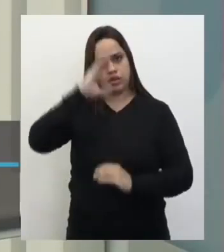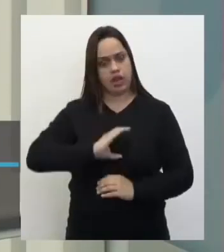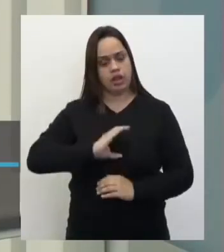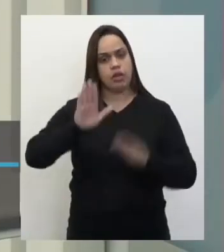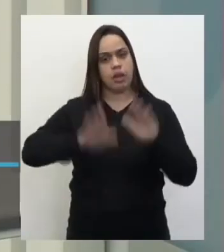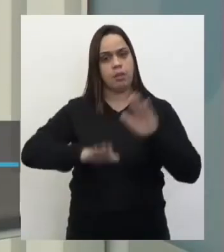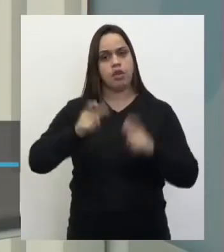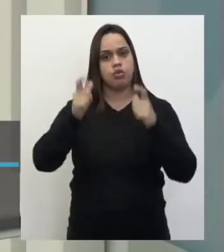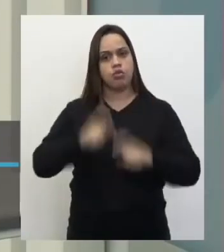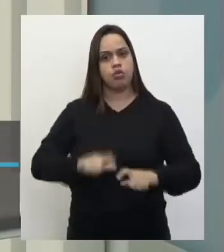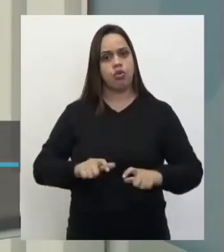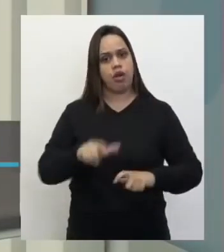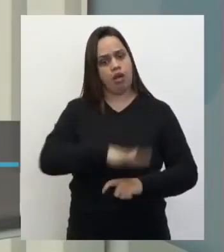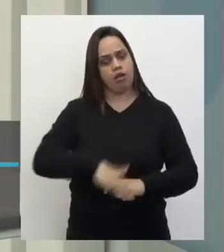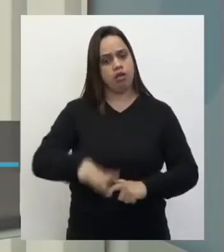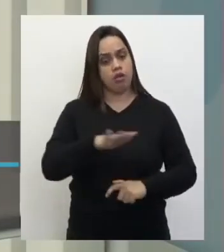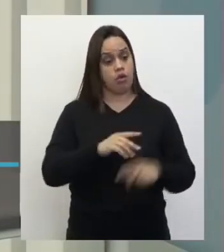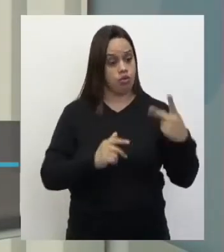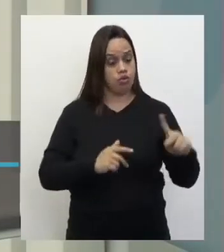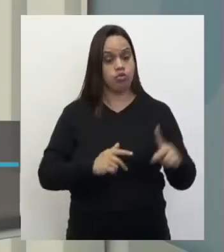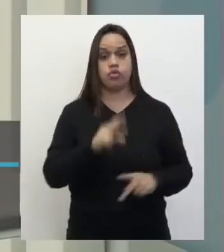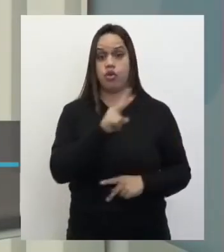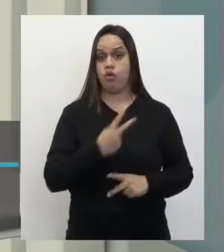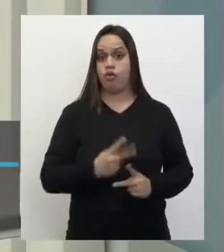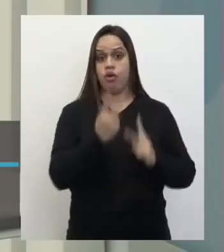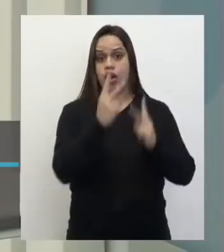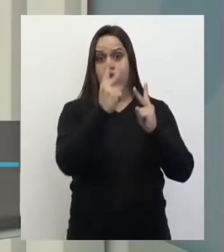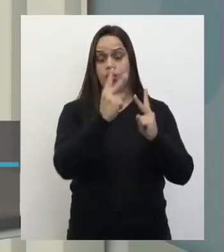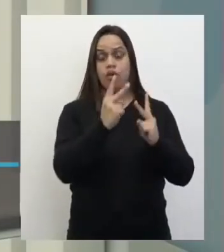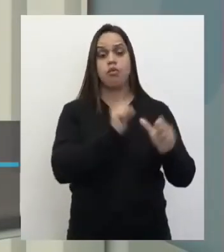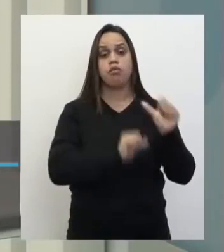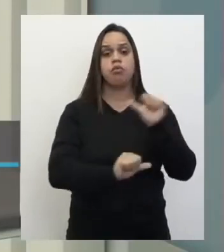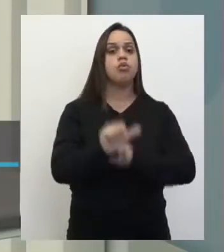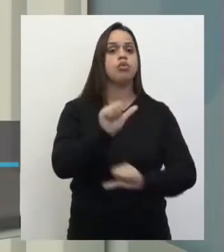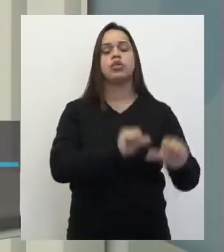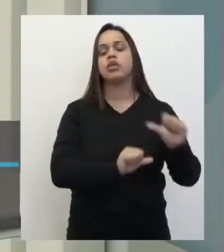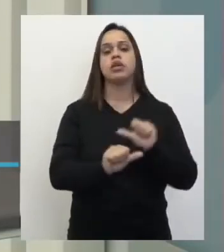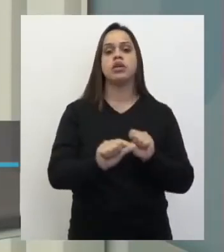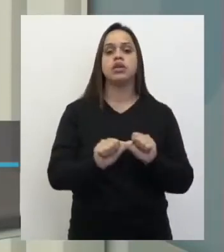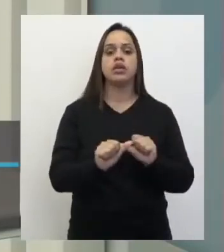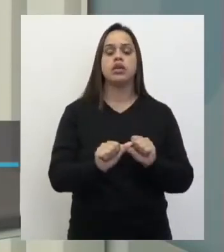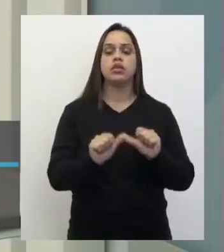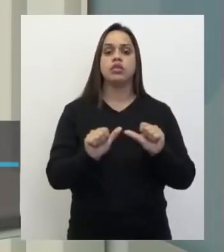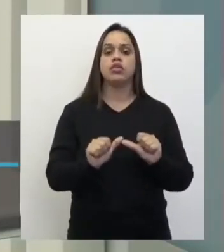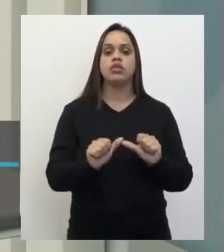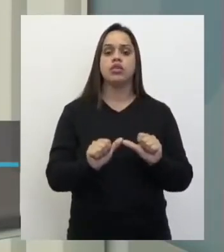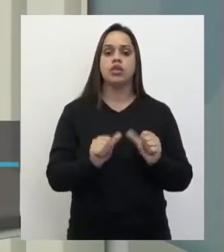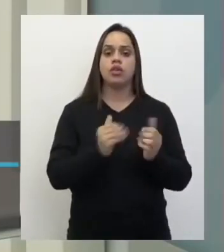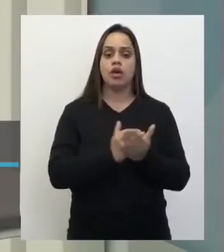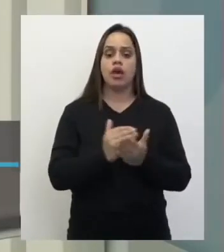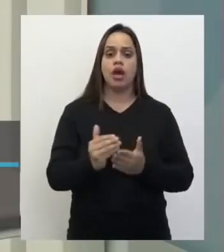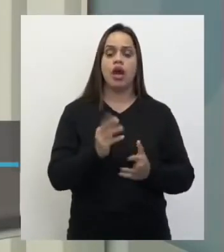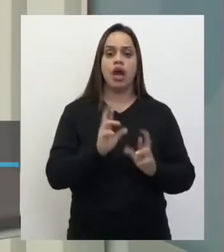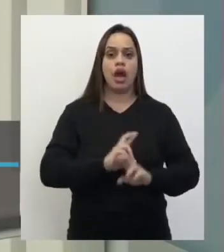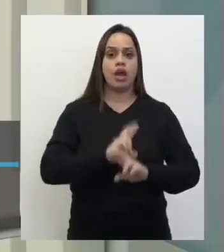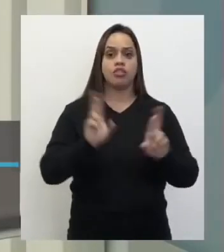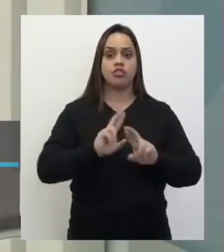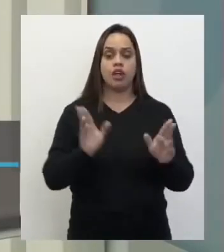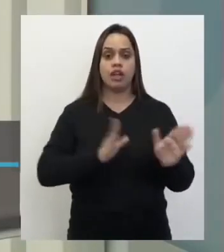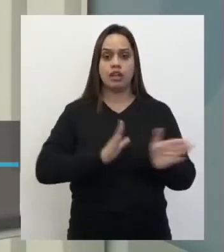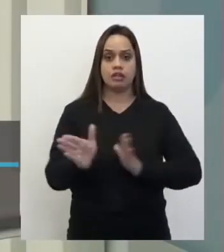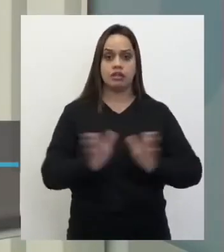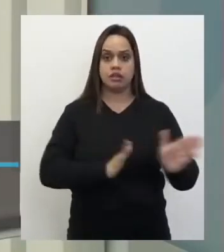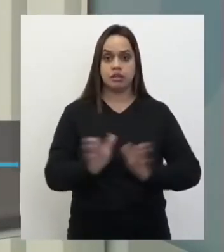território. O seu valor vai mudando conforme, né, as suas diferenças de acessibilidade,